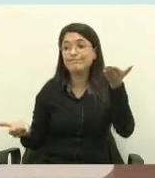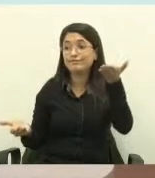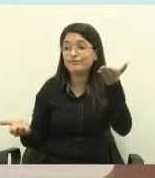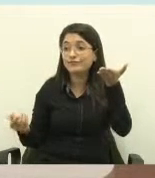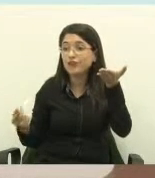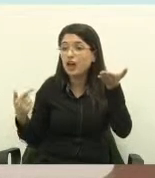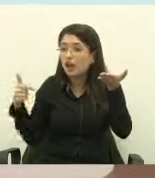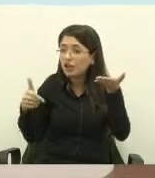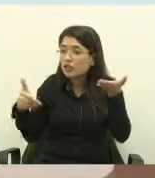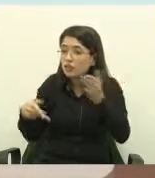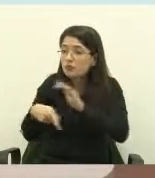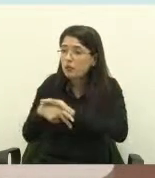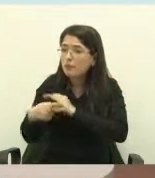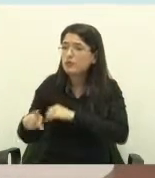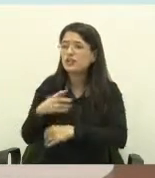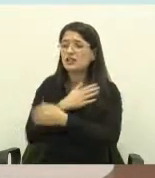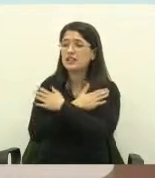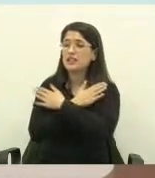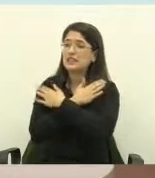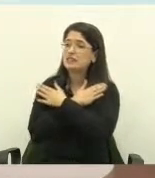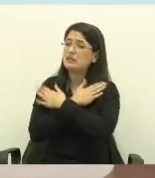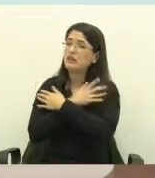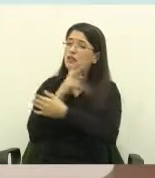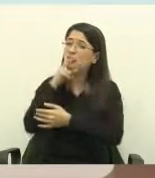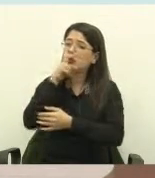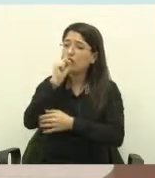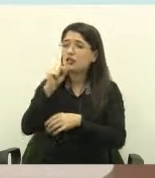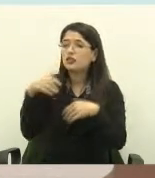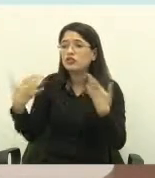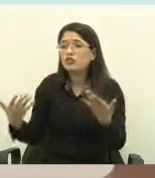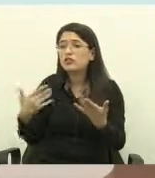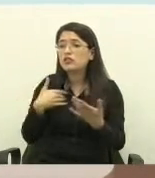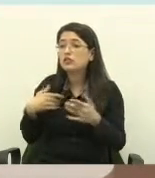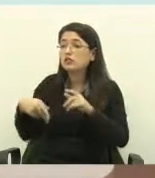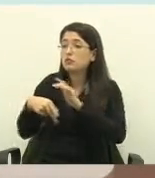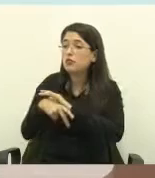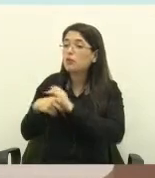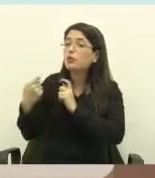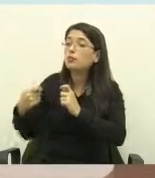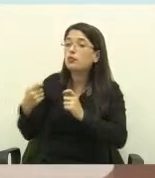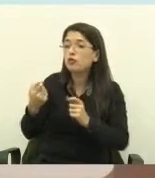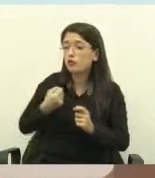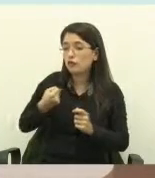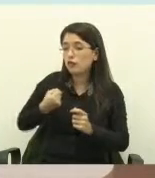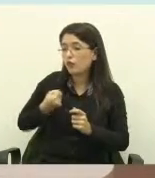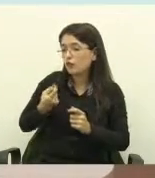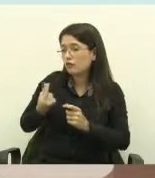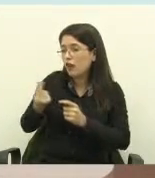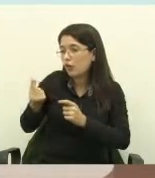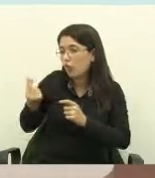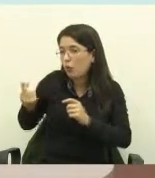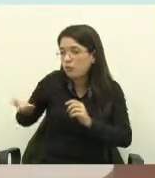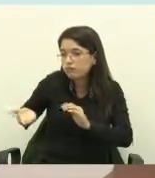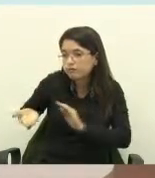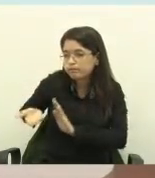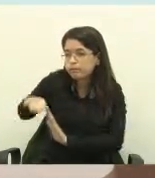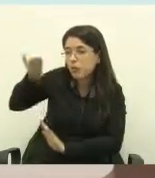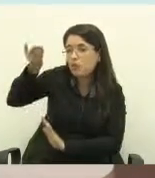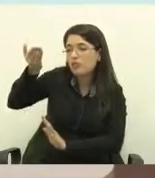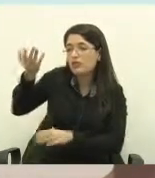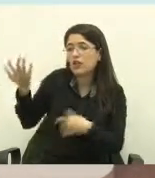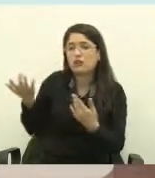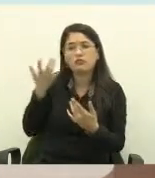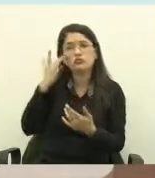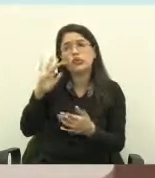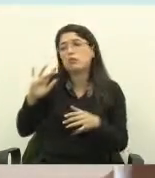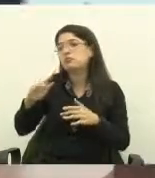desemprego enorme. Então, o que teria que acontecer? O valor deveria aumentar esse valor, ou não se sabe o que houve.